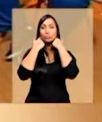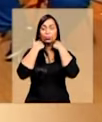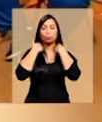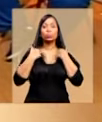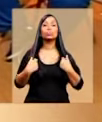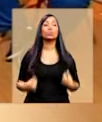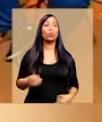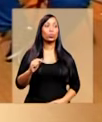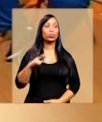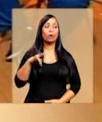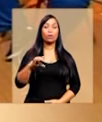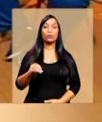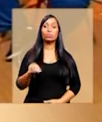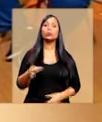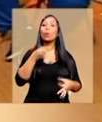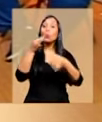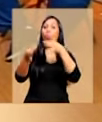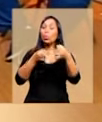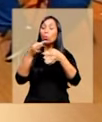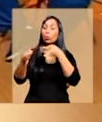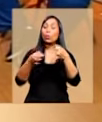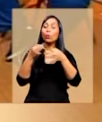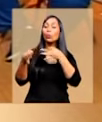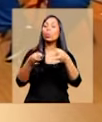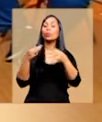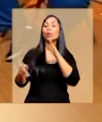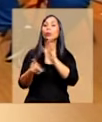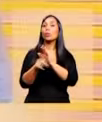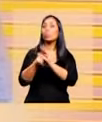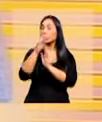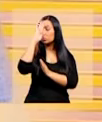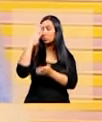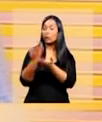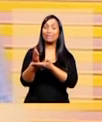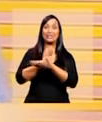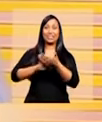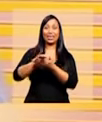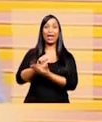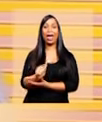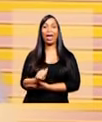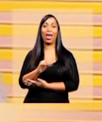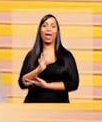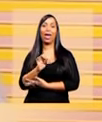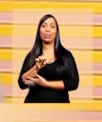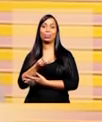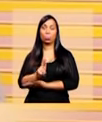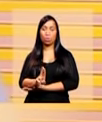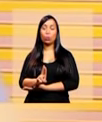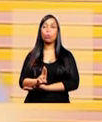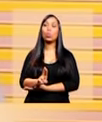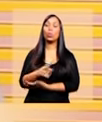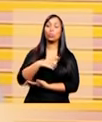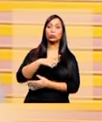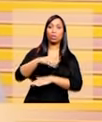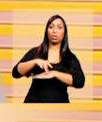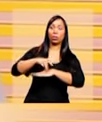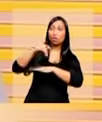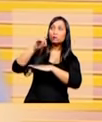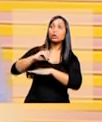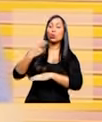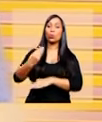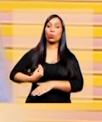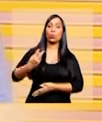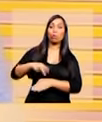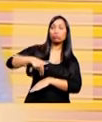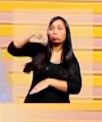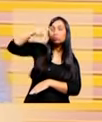cosmos, etc. Otávio, e do ponto de vista pro ateu, a grande maioria das religiões ou tem a reencarnação ou